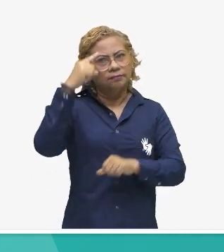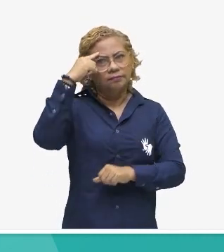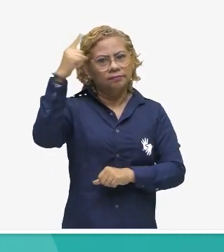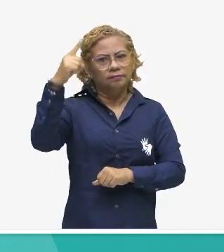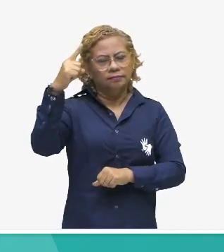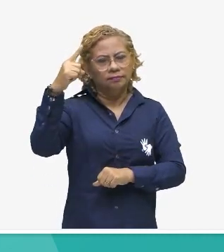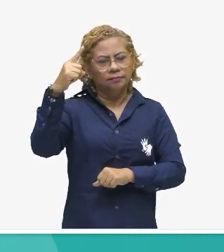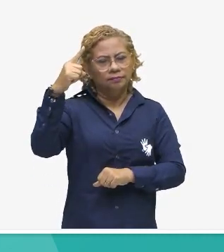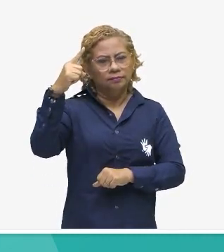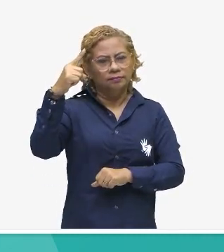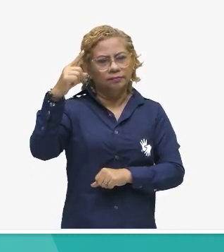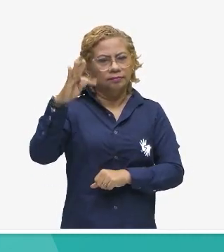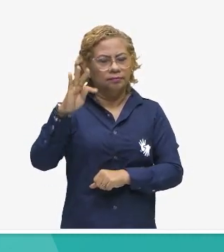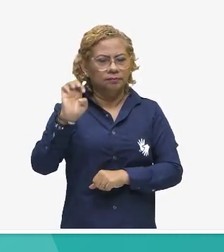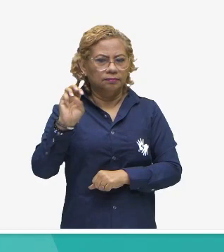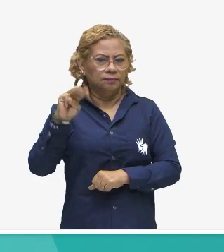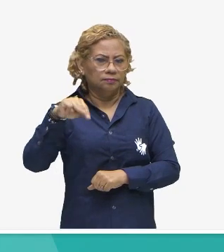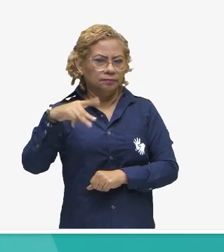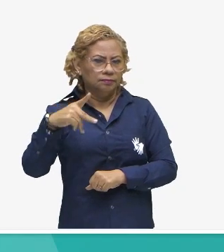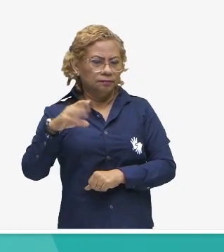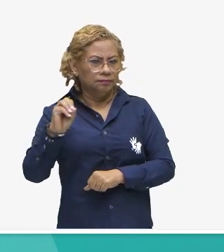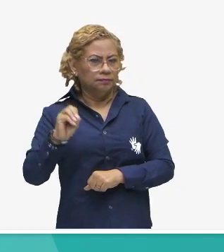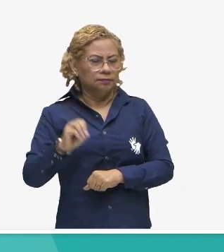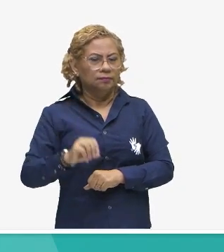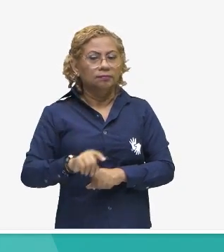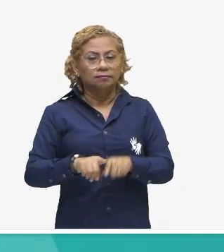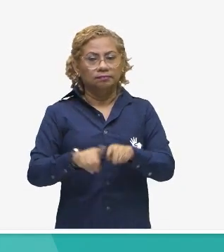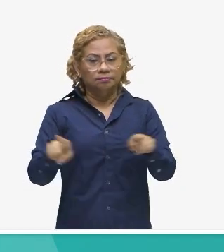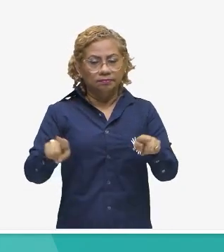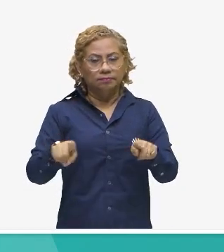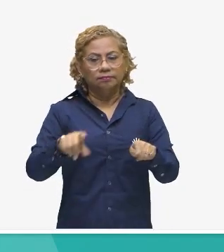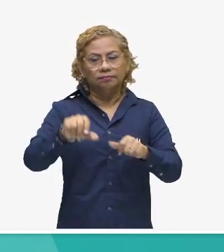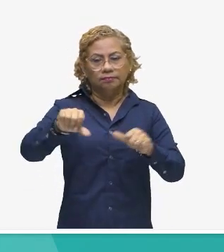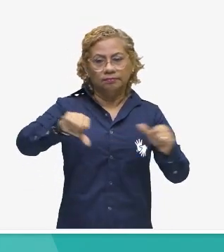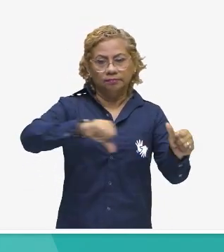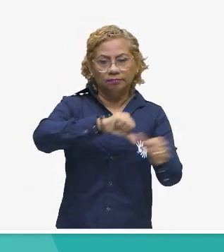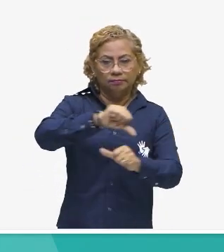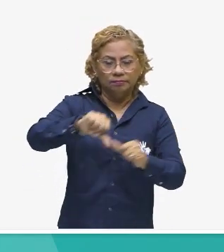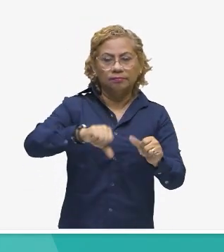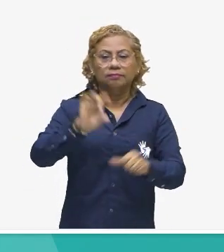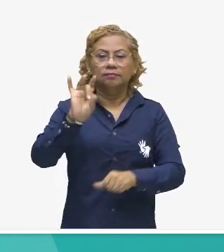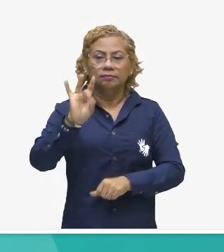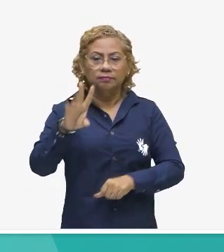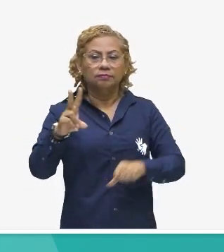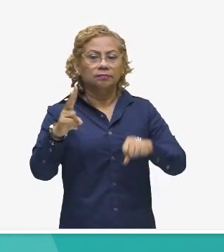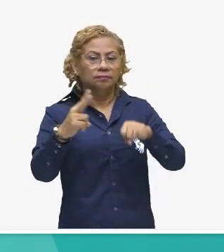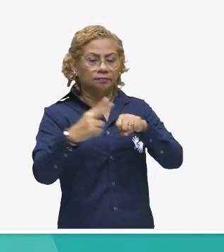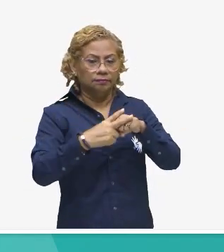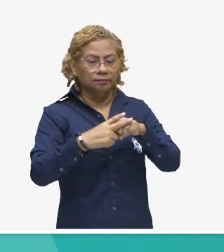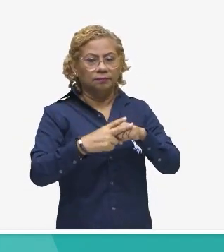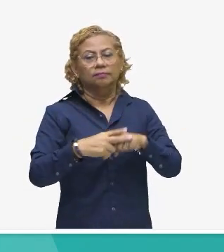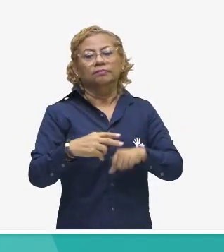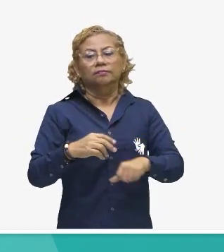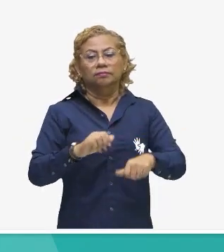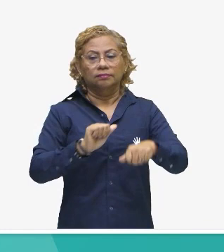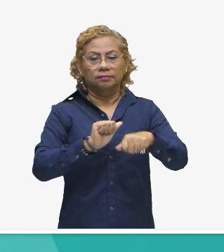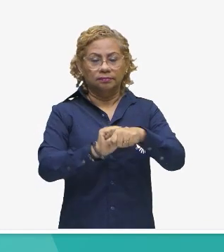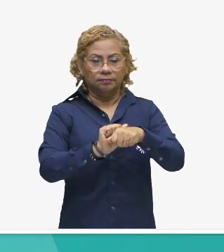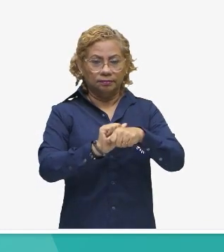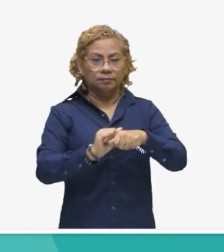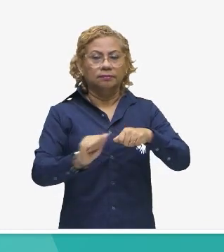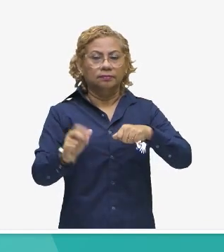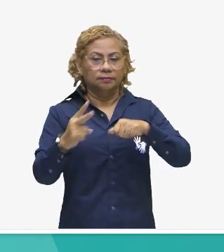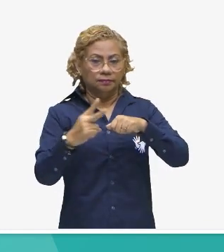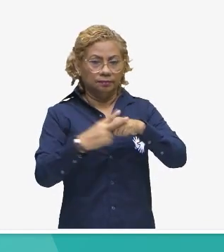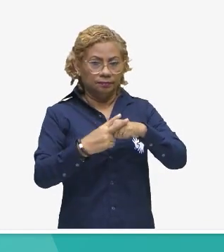Os advérbios também, mas para se modificar só os verbos. Os advérbios, por exemplo, noite, dia,